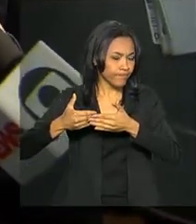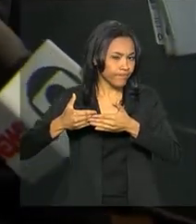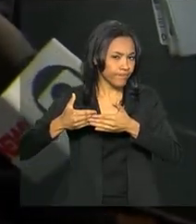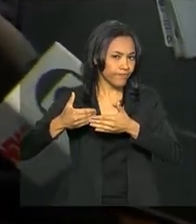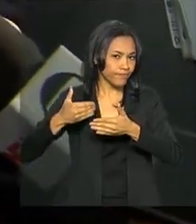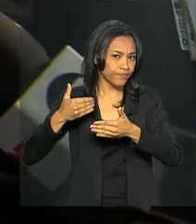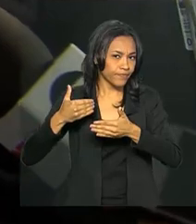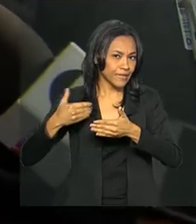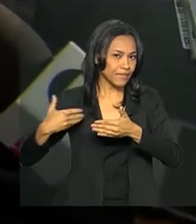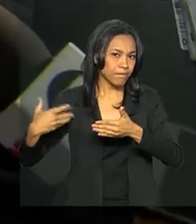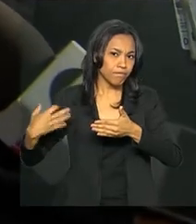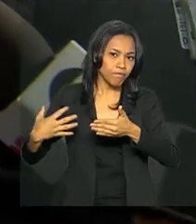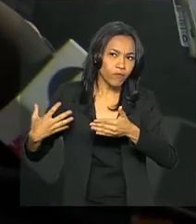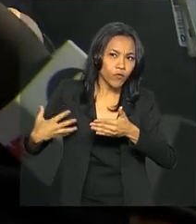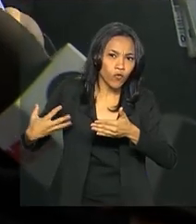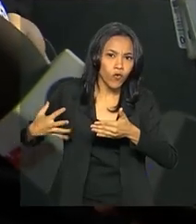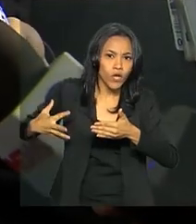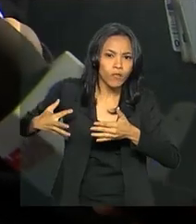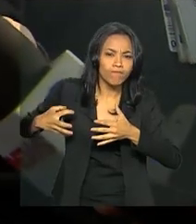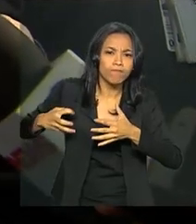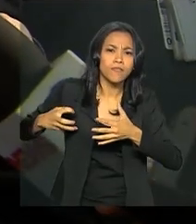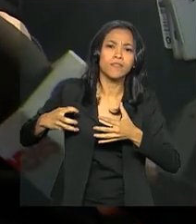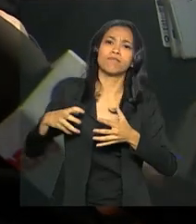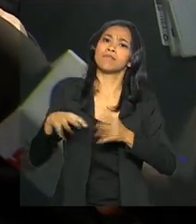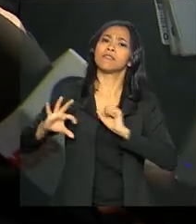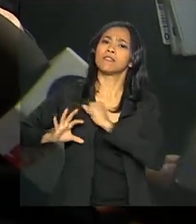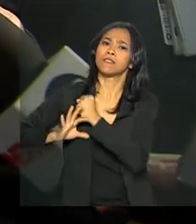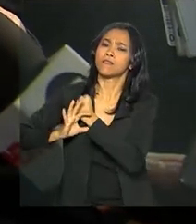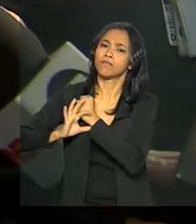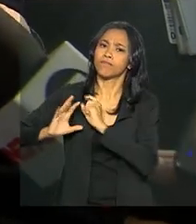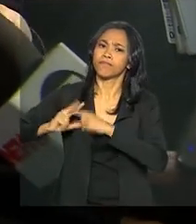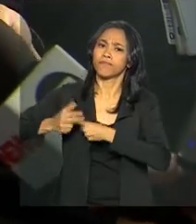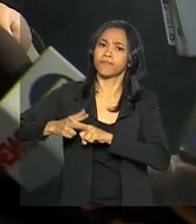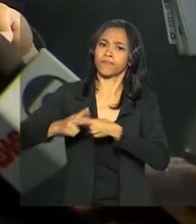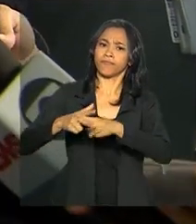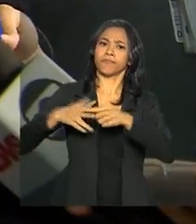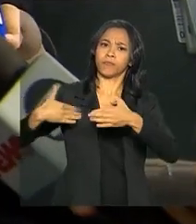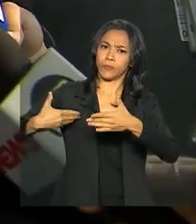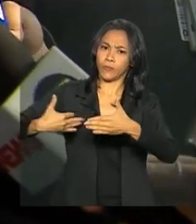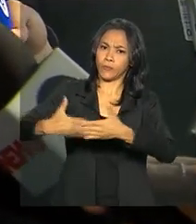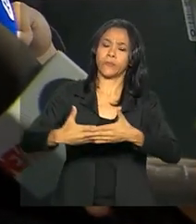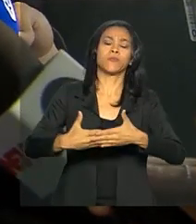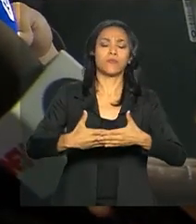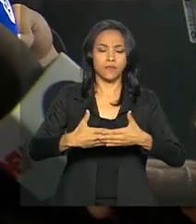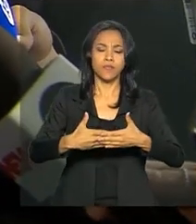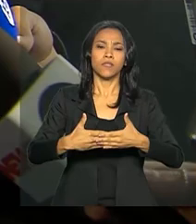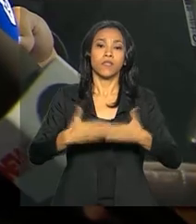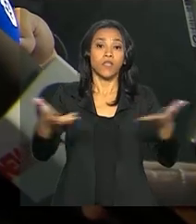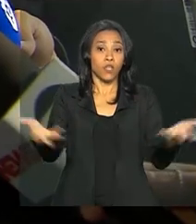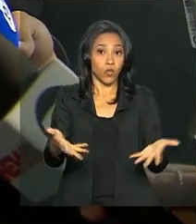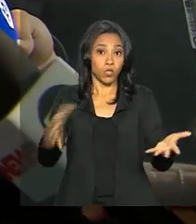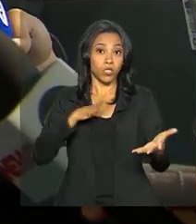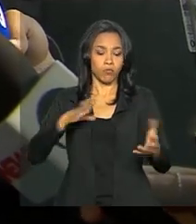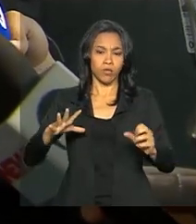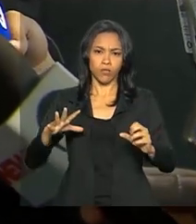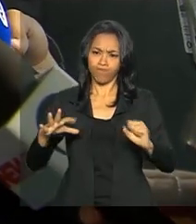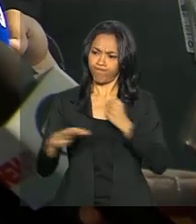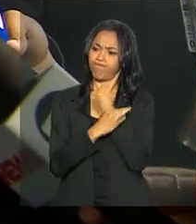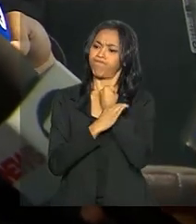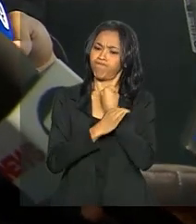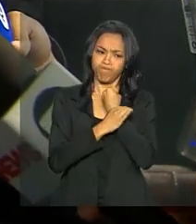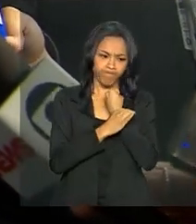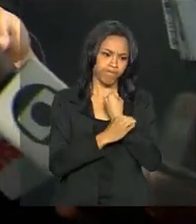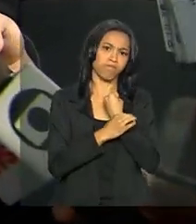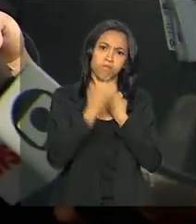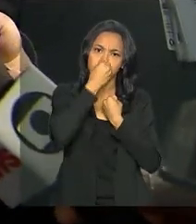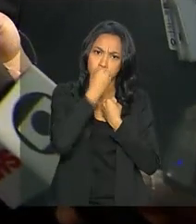nem vou dizer de aperfeiçoada, ele foi se consolidando ao longo do tempo e hoje já tem uma estabilidade funcional